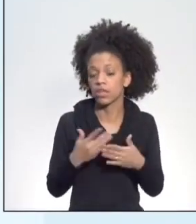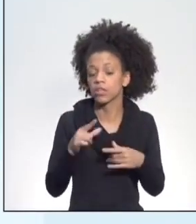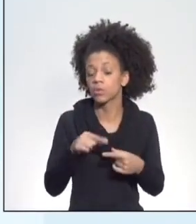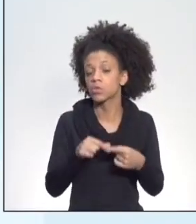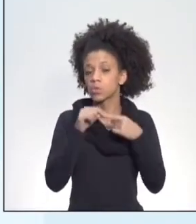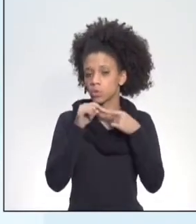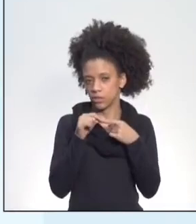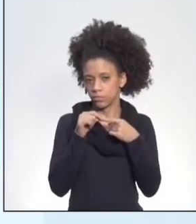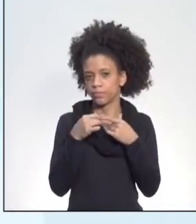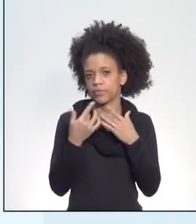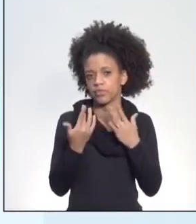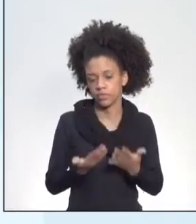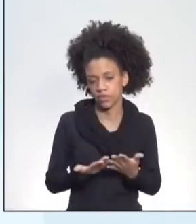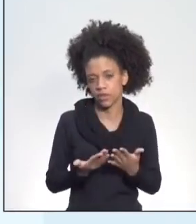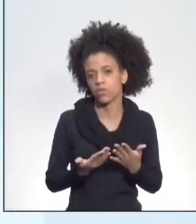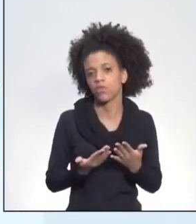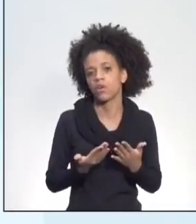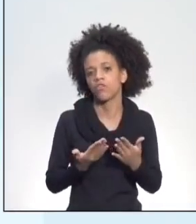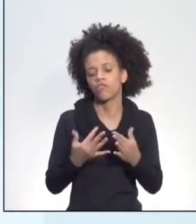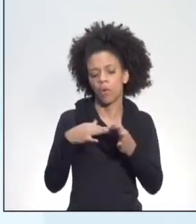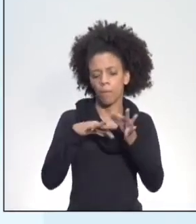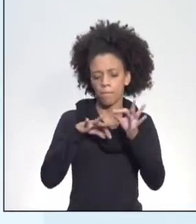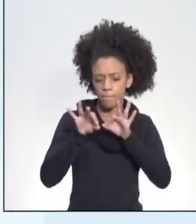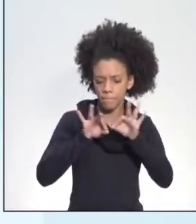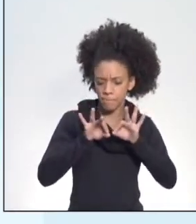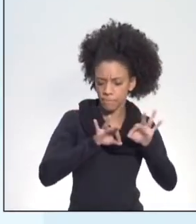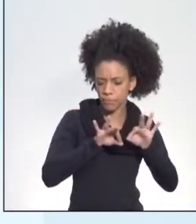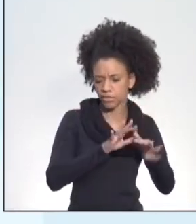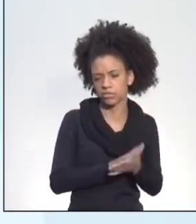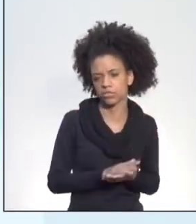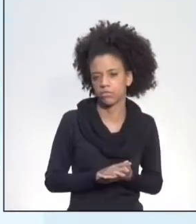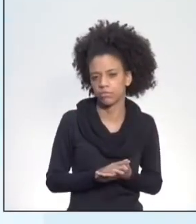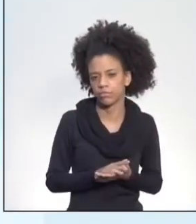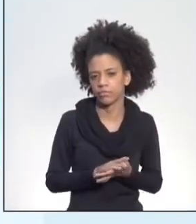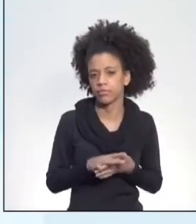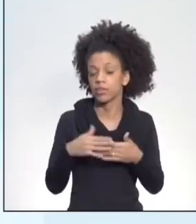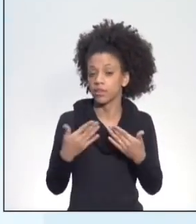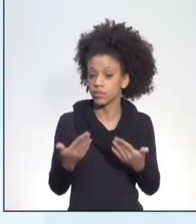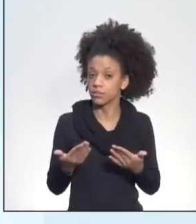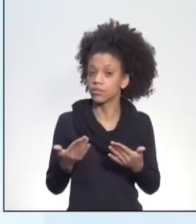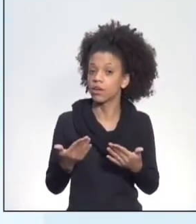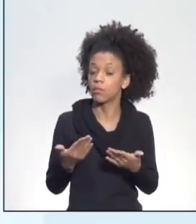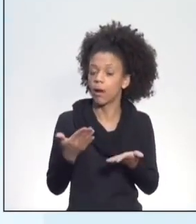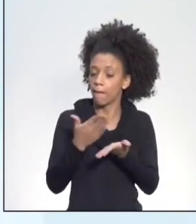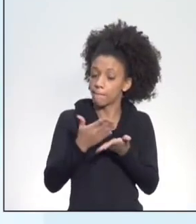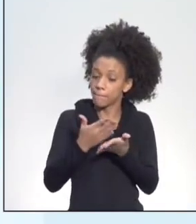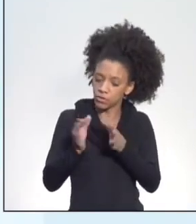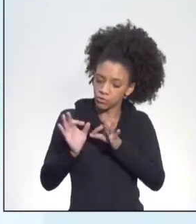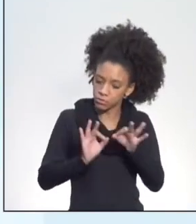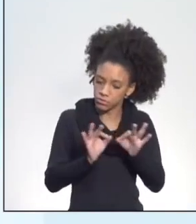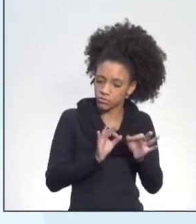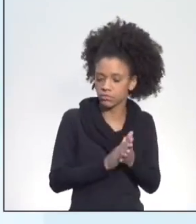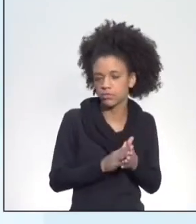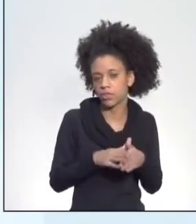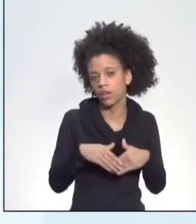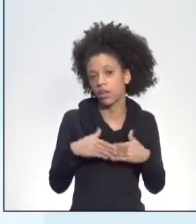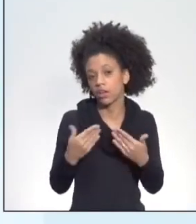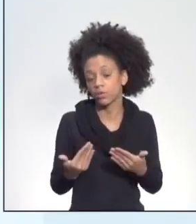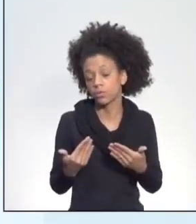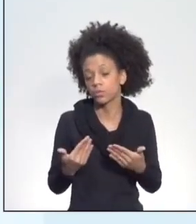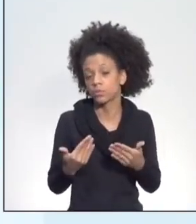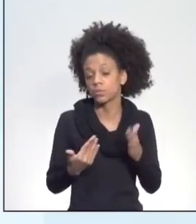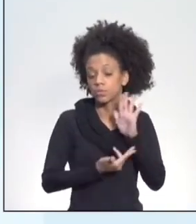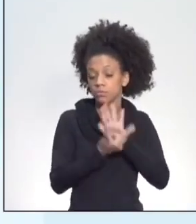esse tema, eu vou, então, começar a planejar. Então, eu passo para a parte do planejamento, que é o quê? O esboço, o desenho